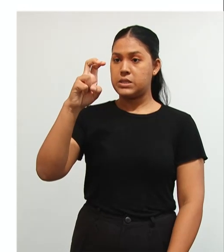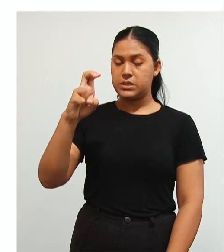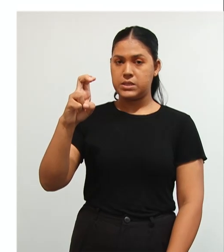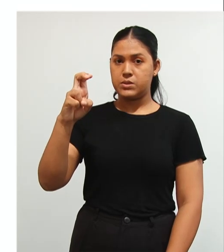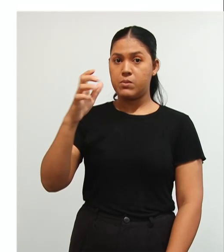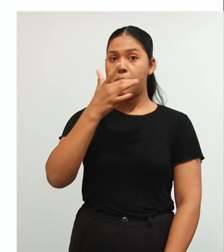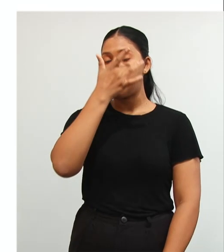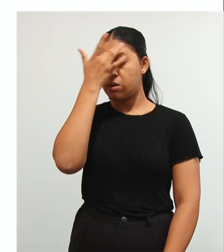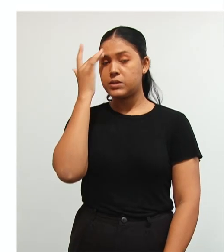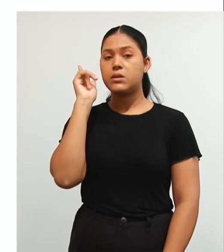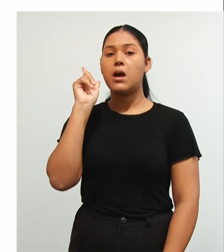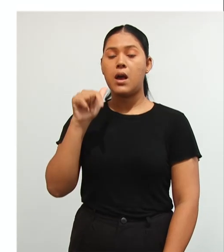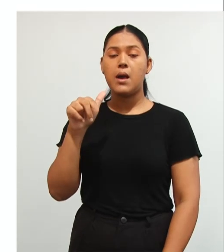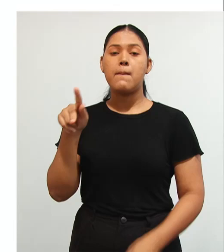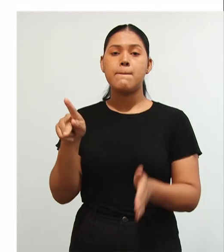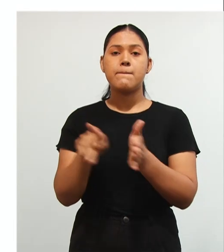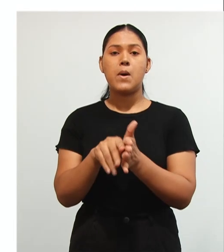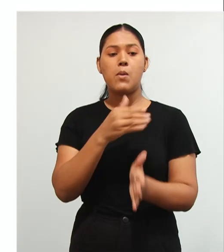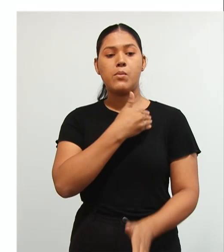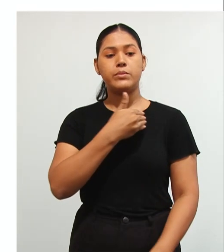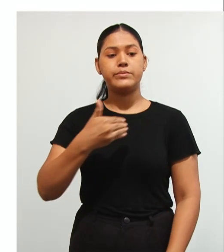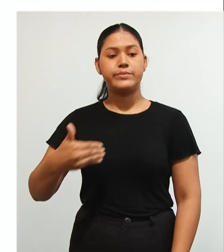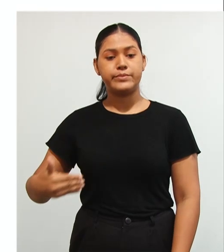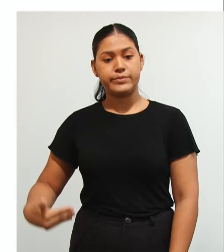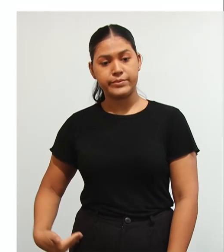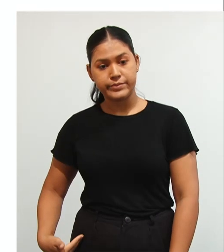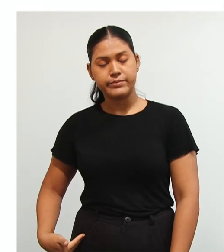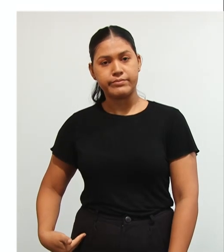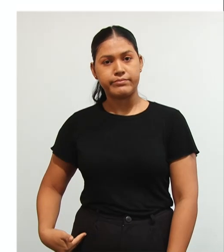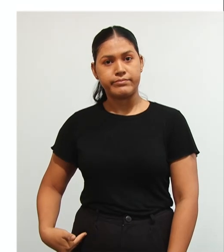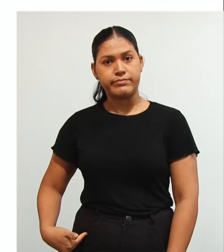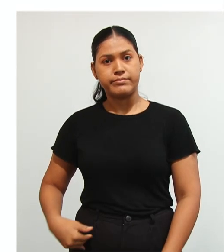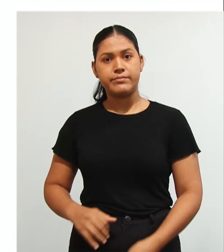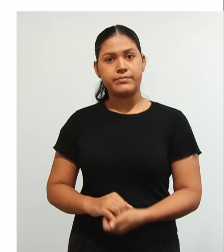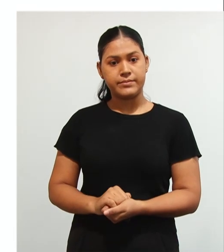públicos. A gente fala no Reino Unido, de cada 100 trabalhadores,